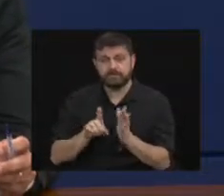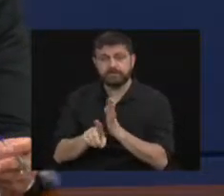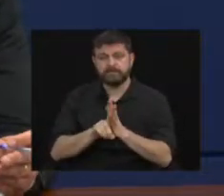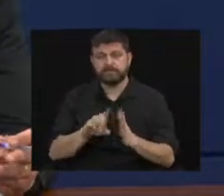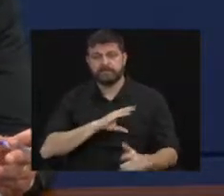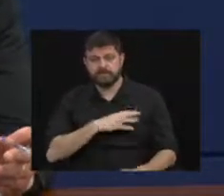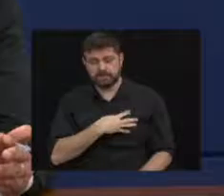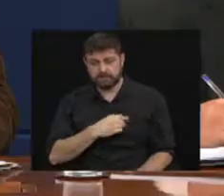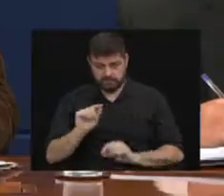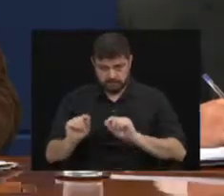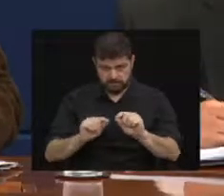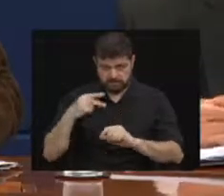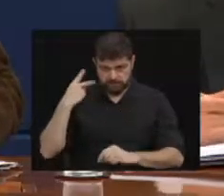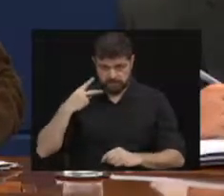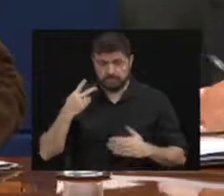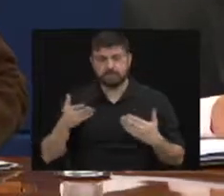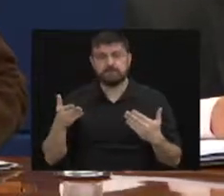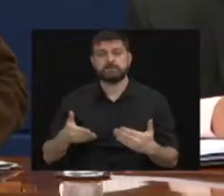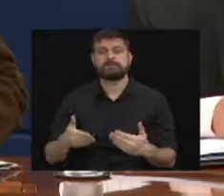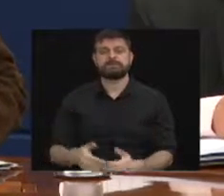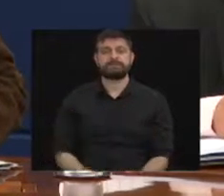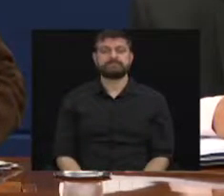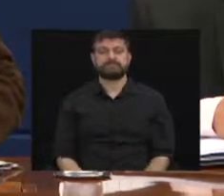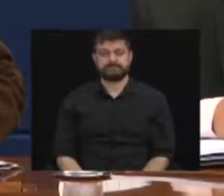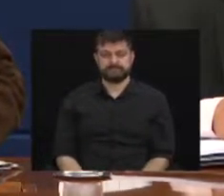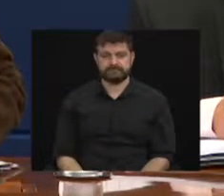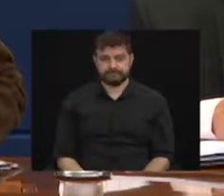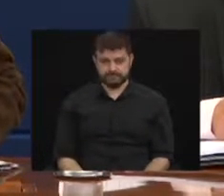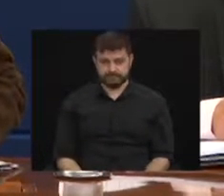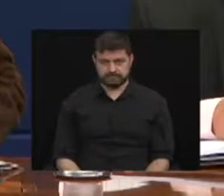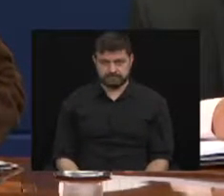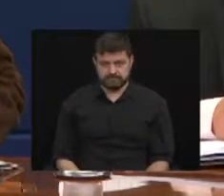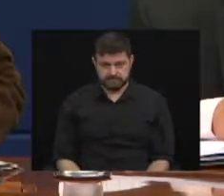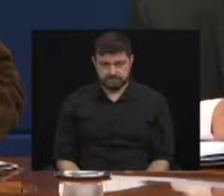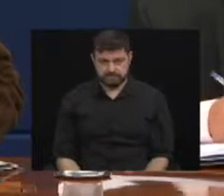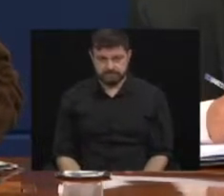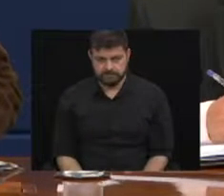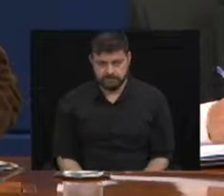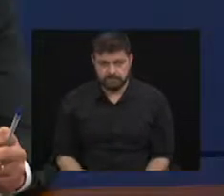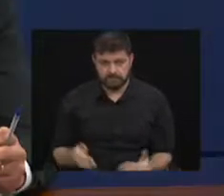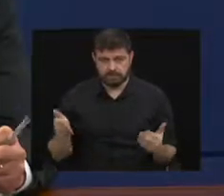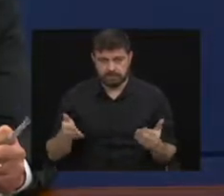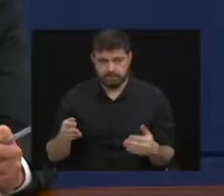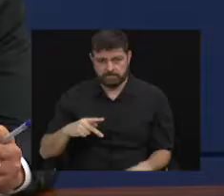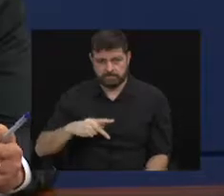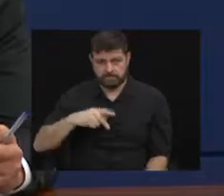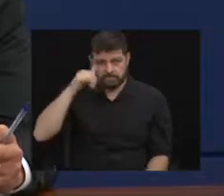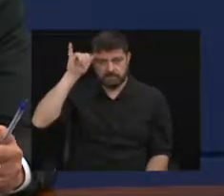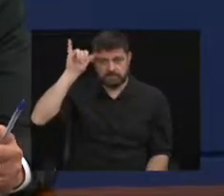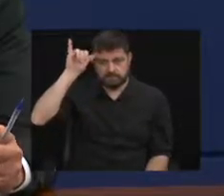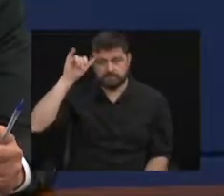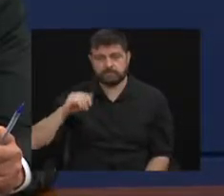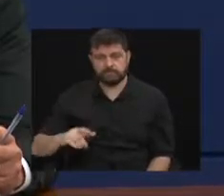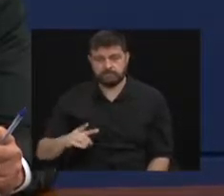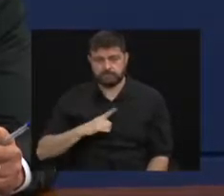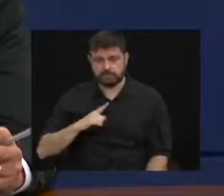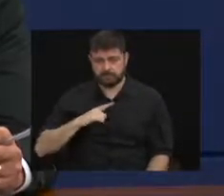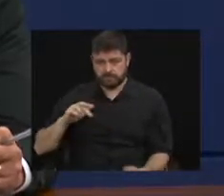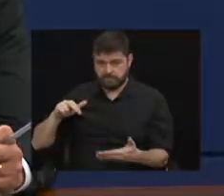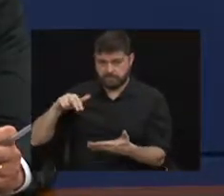que colocaram o seu nome para ser apreciado pela população, tenha muita saúde e que sejam todos muito